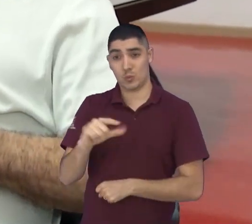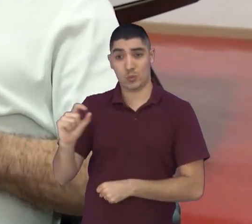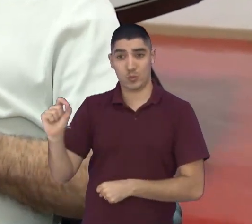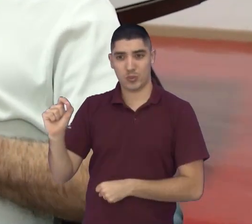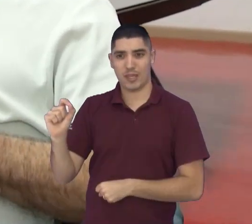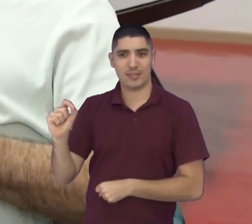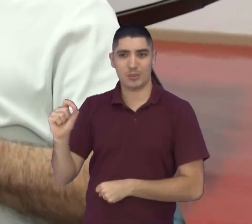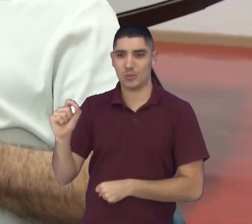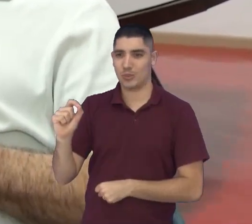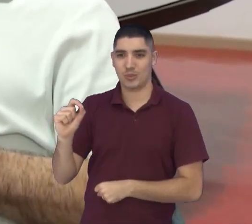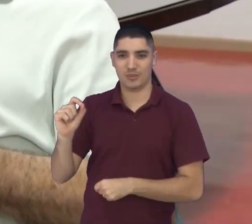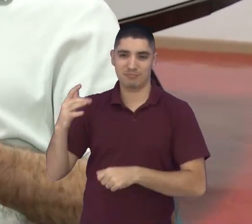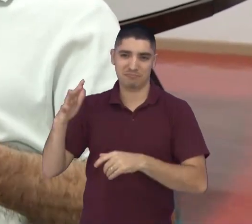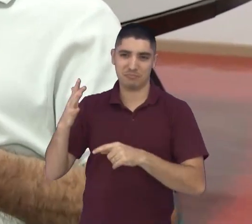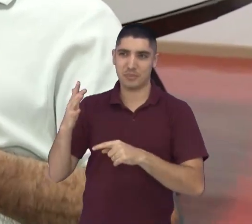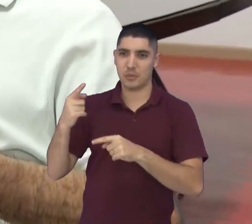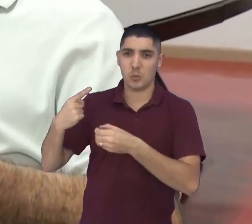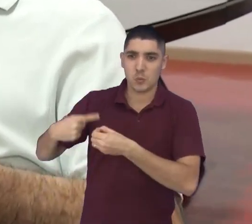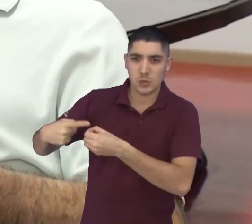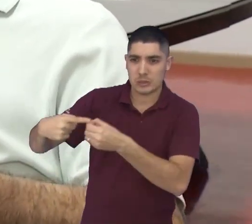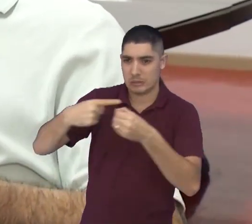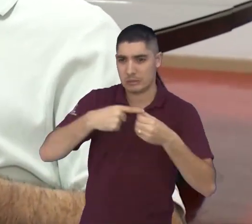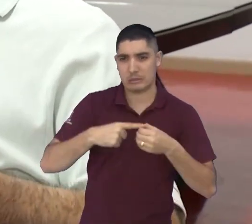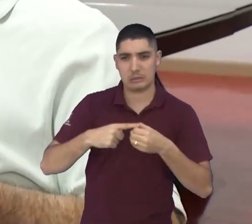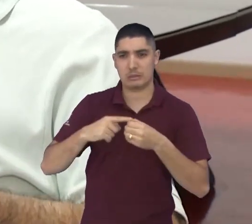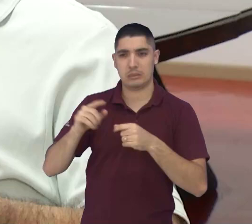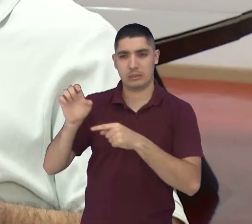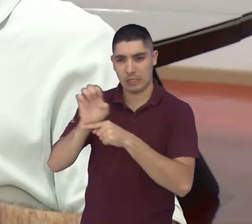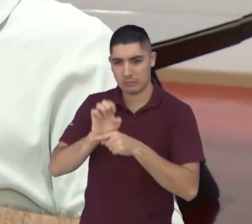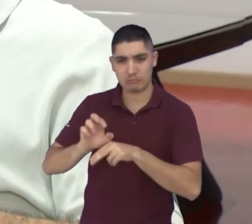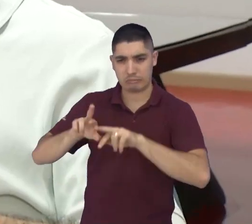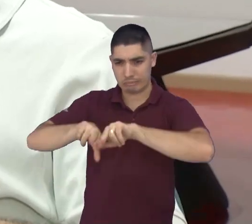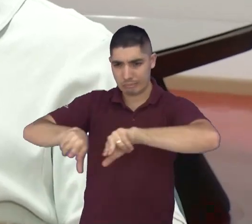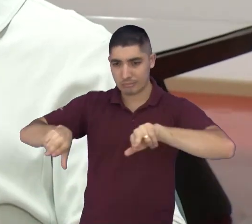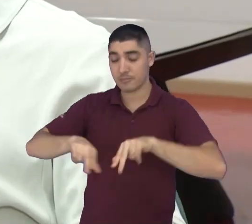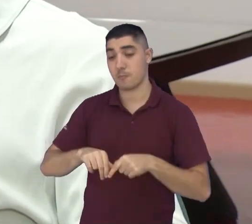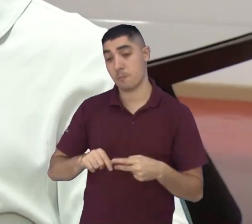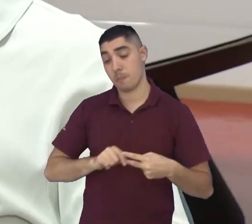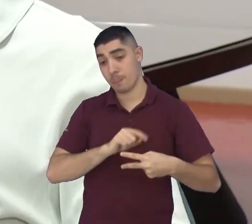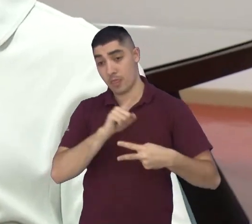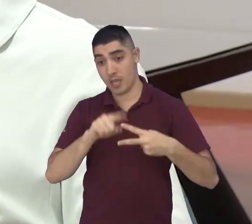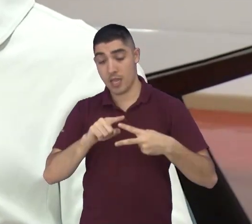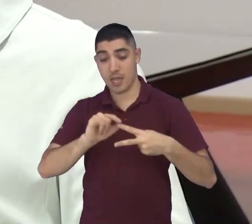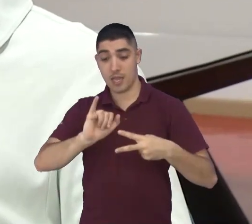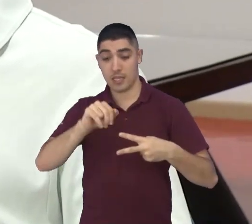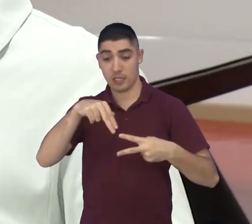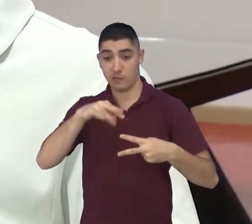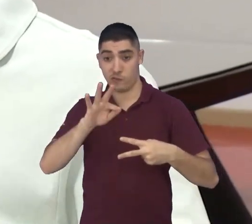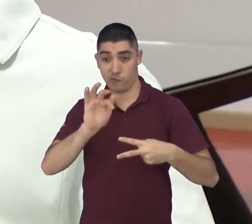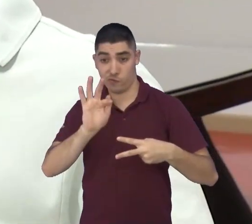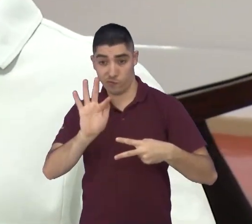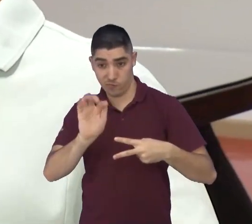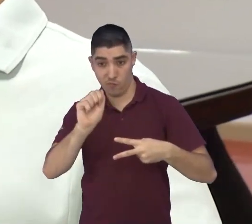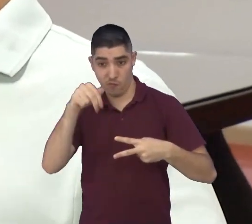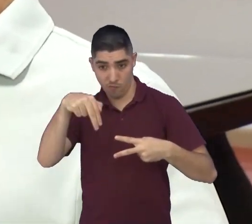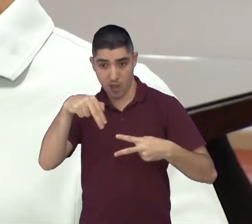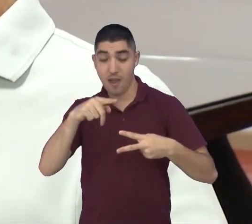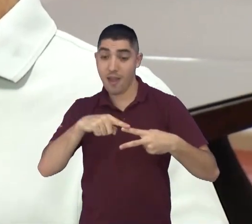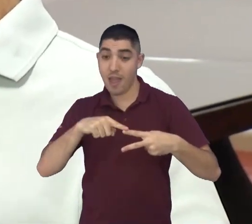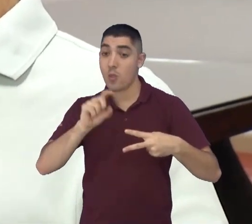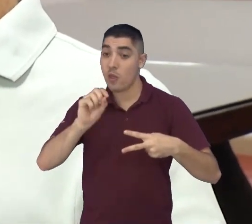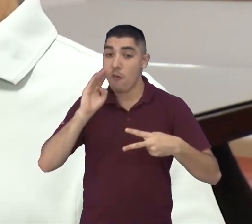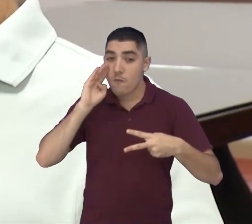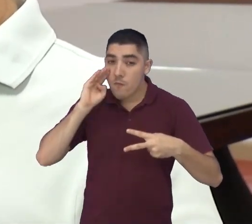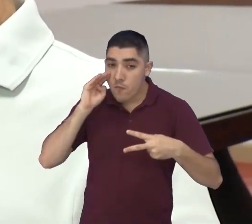E o IFAM, ele tem aquela, em determinados períodos, uma atuação mais